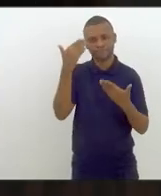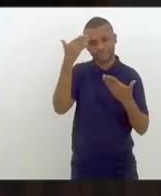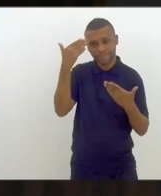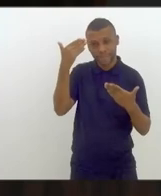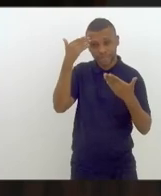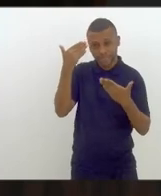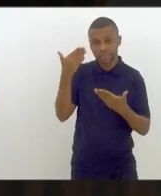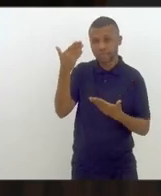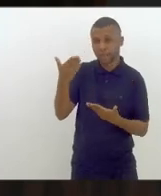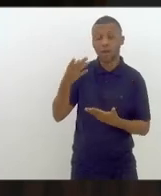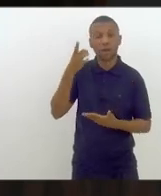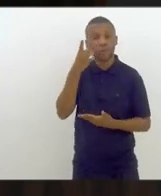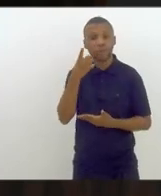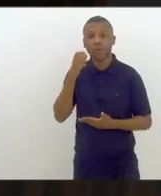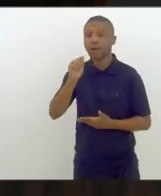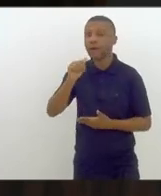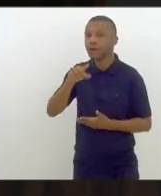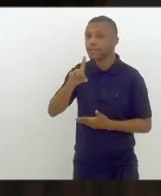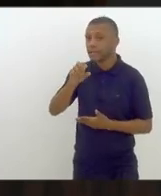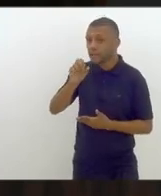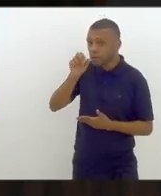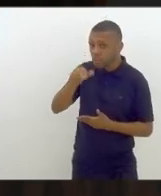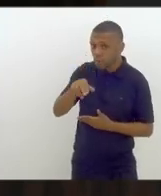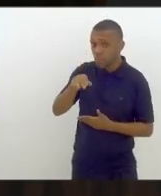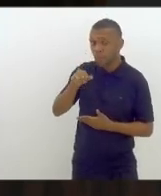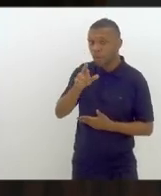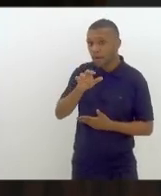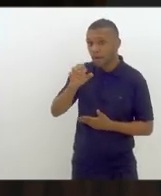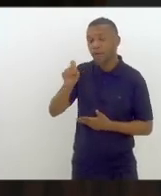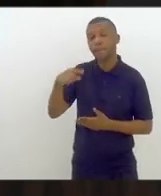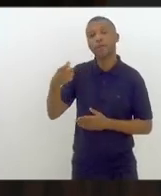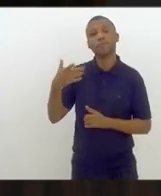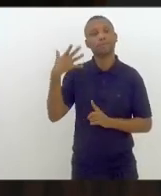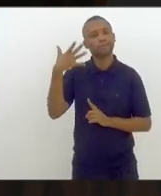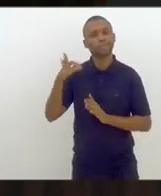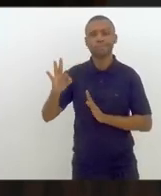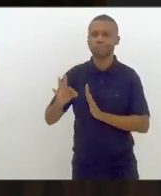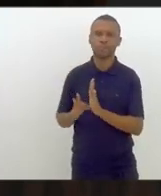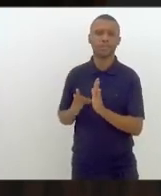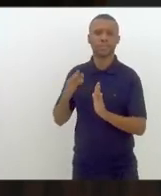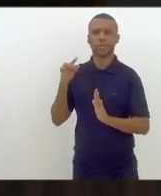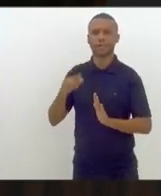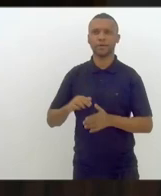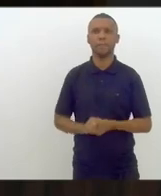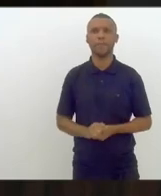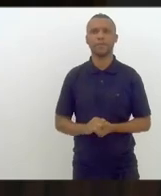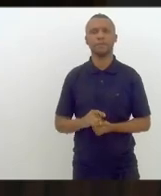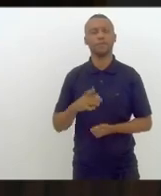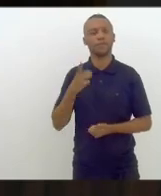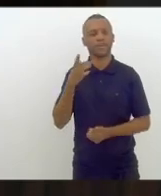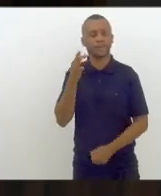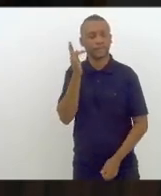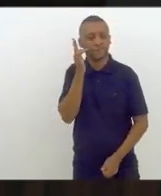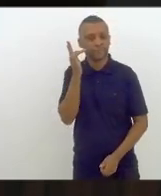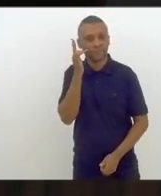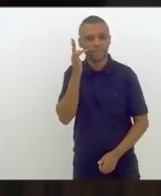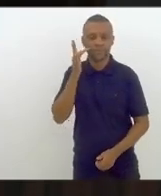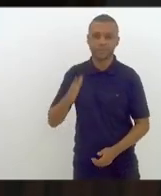Agradecendo ao deputado Anderson Moraes, próximo orador inscrito, deputado Flávio